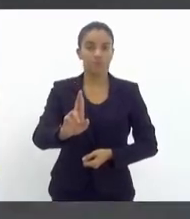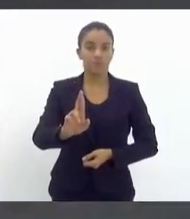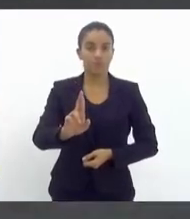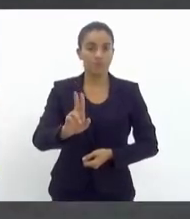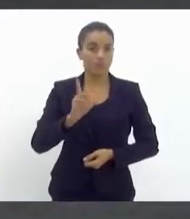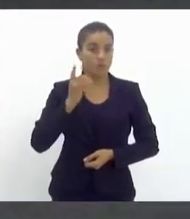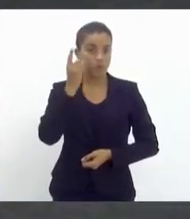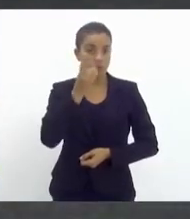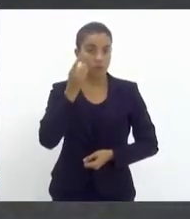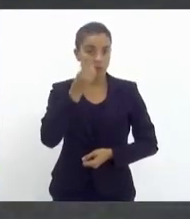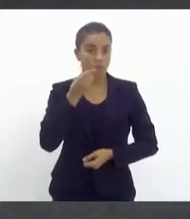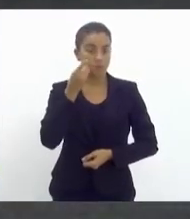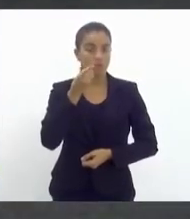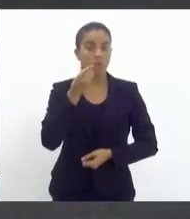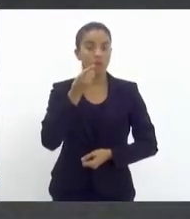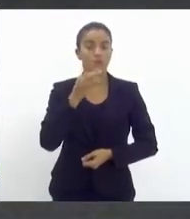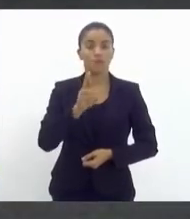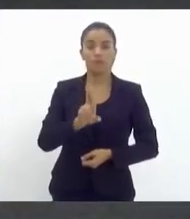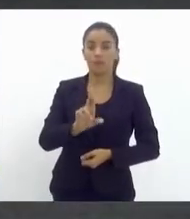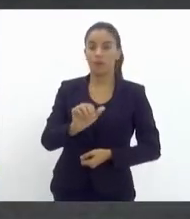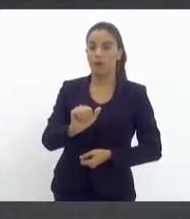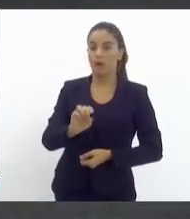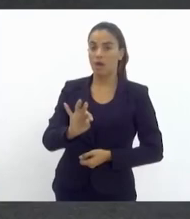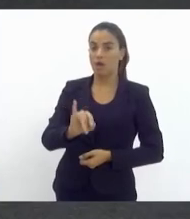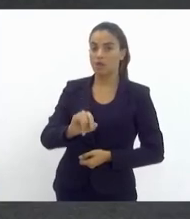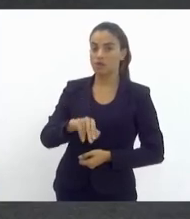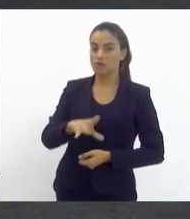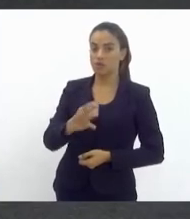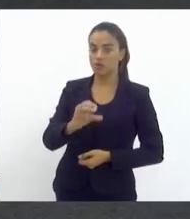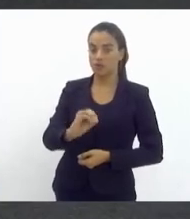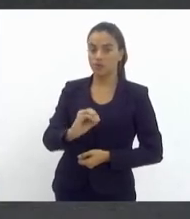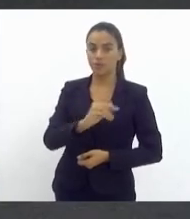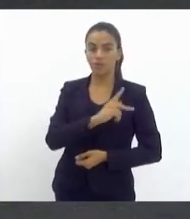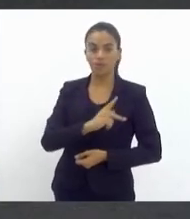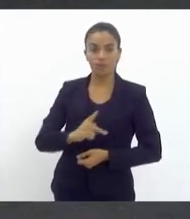Deputado Ratinho presidente